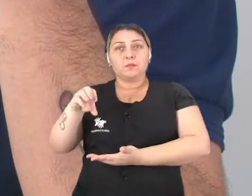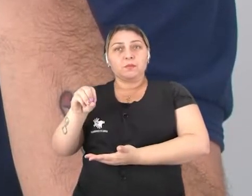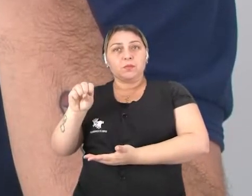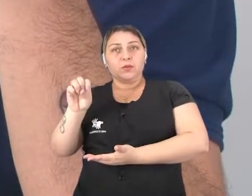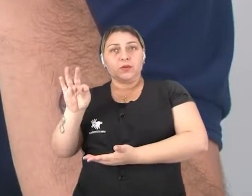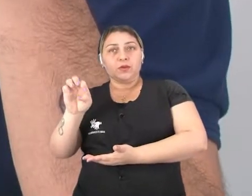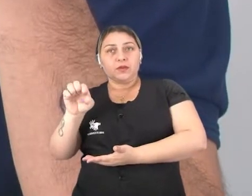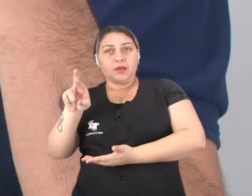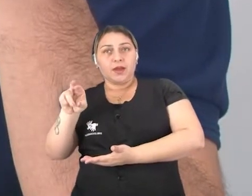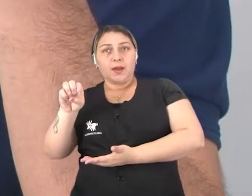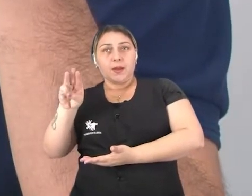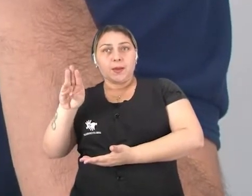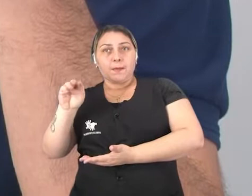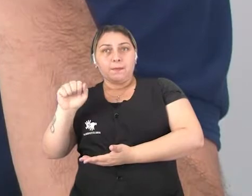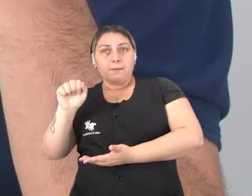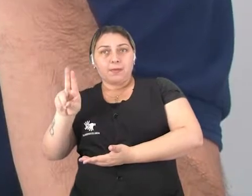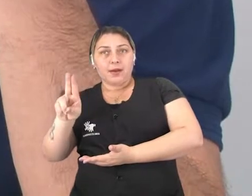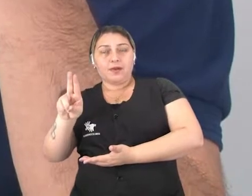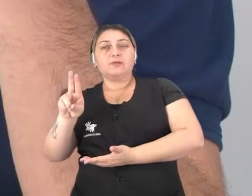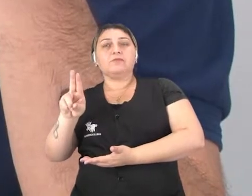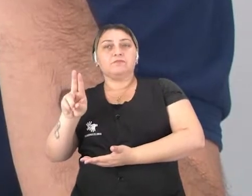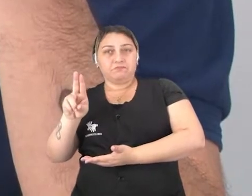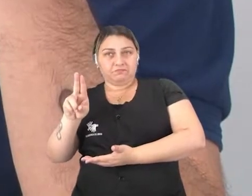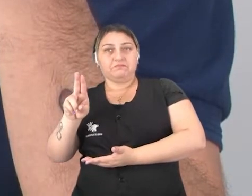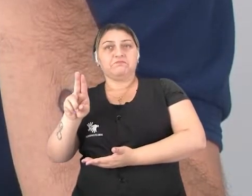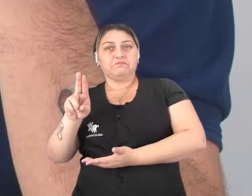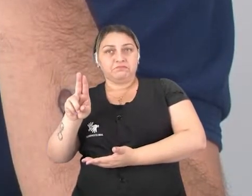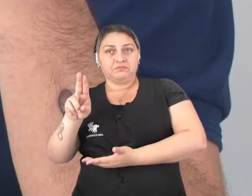Baú, em que